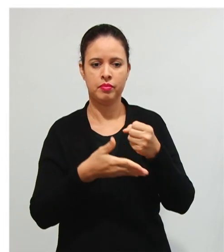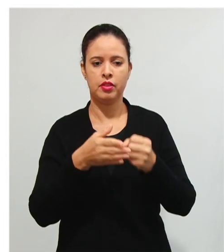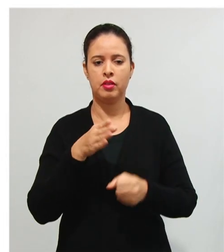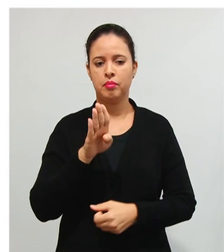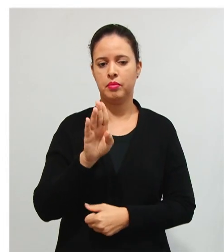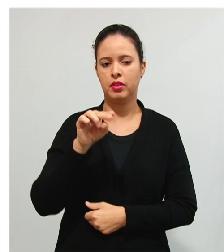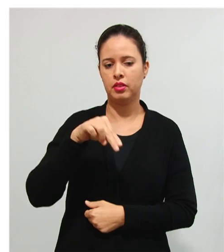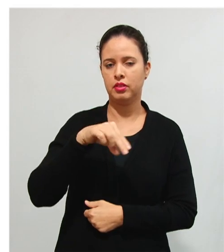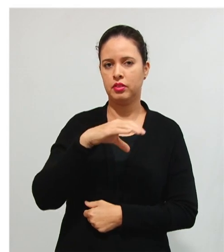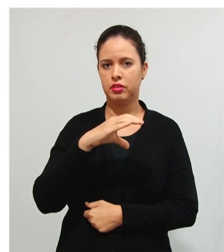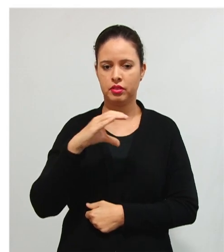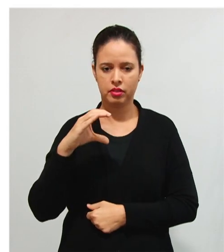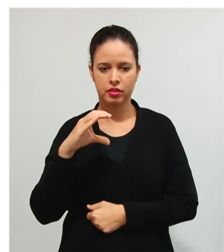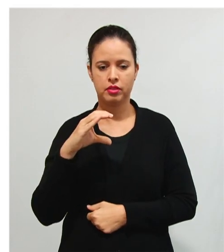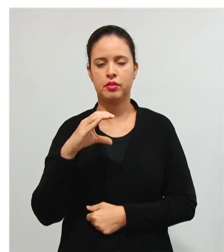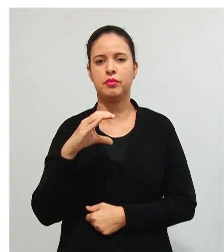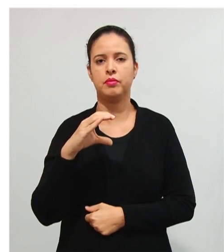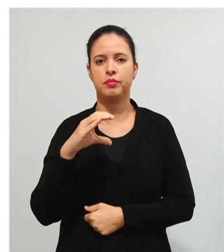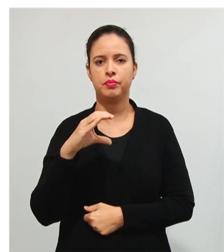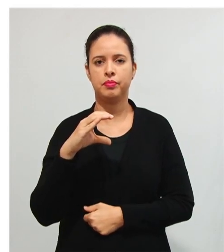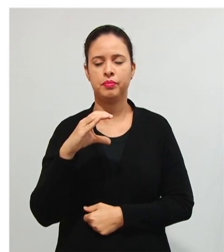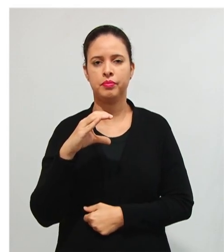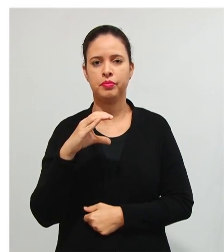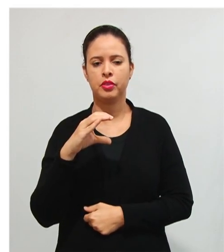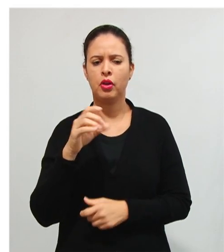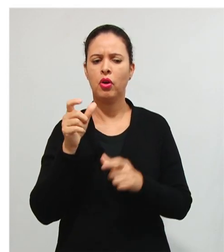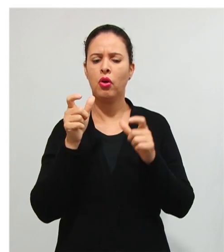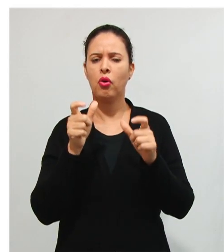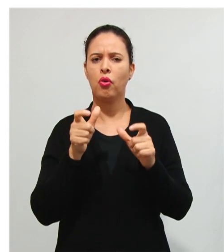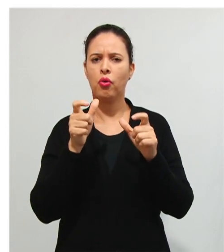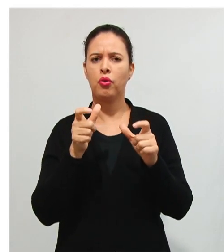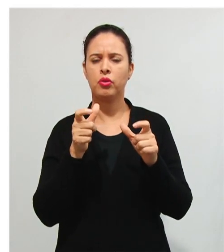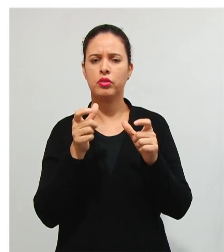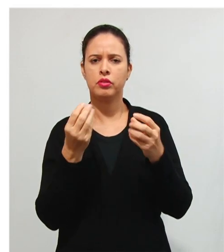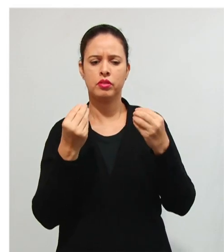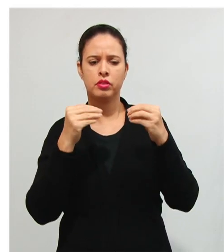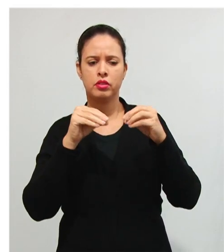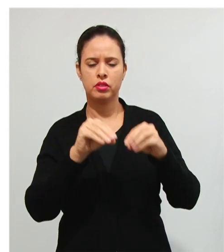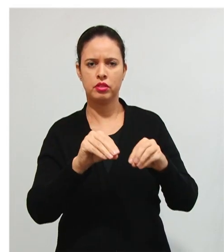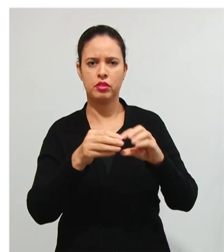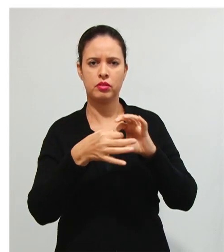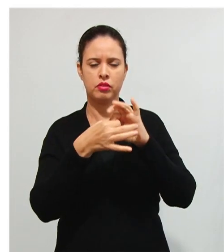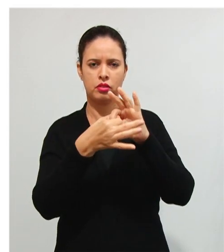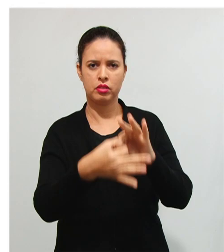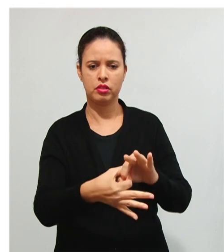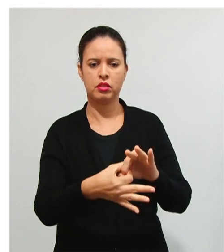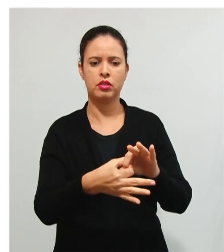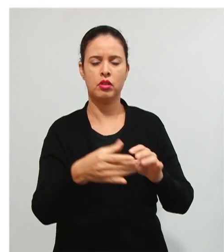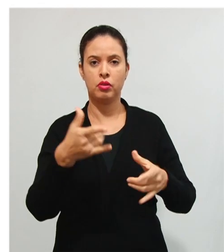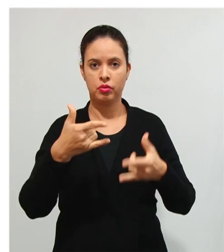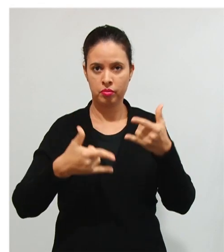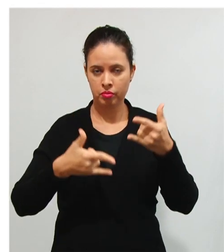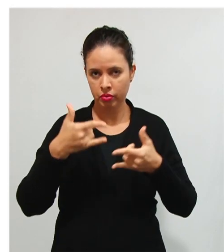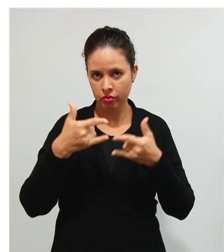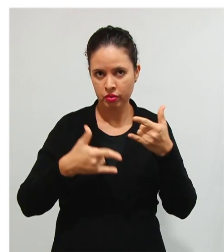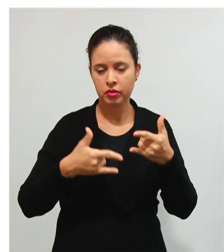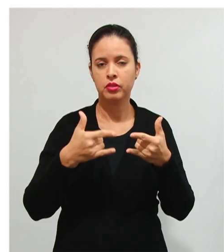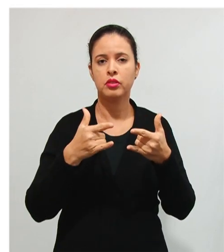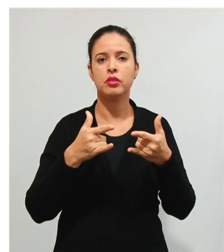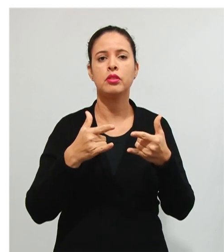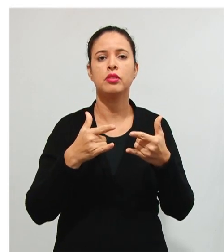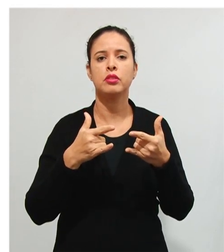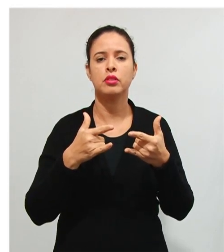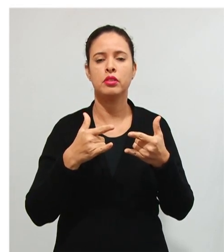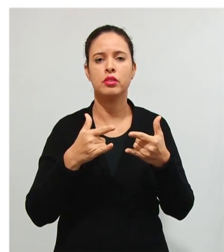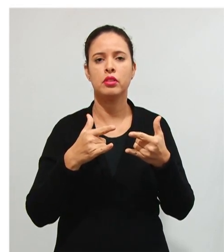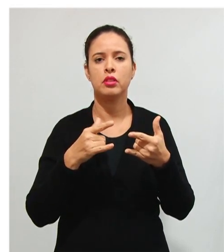a BNCC. Onde podemos inserir o contexto de robótica ou o que justificaria inserir o contexto de